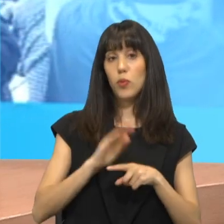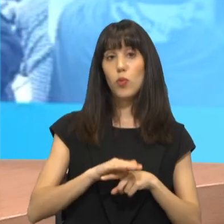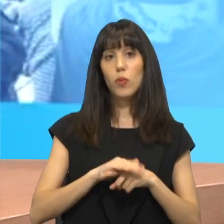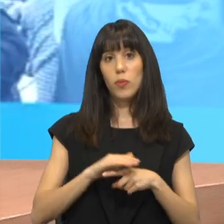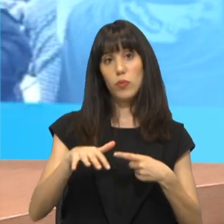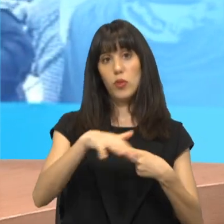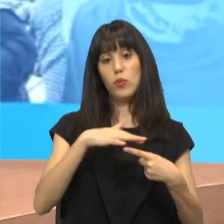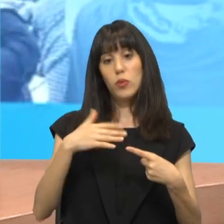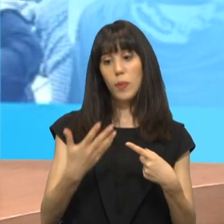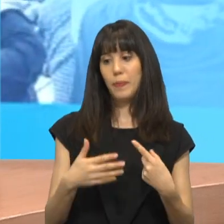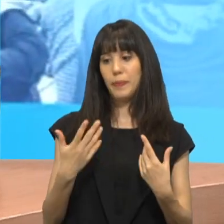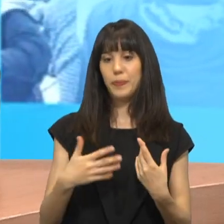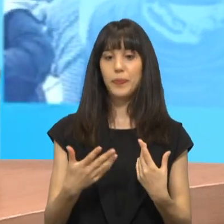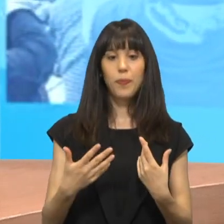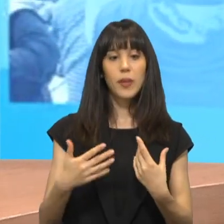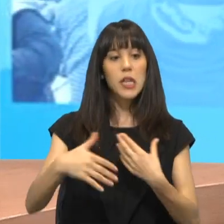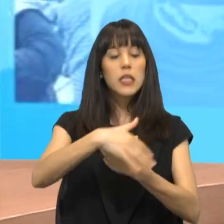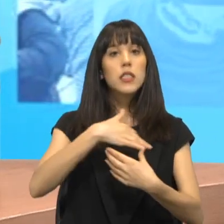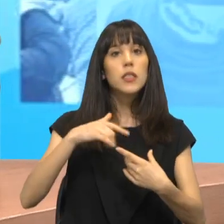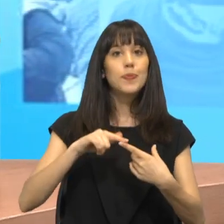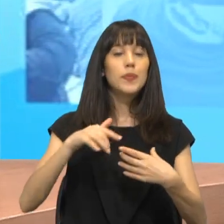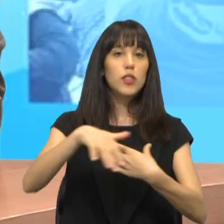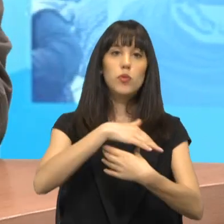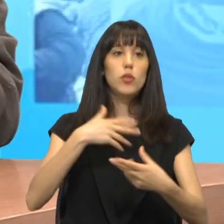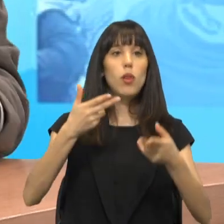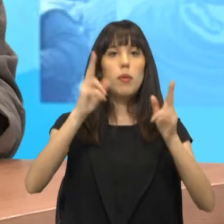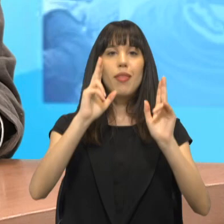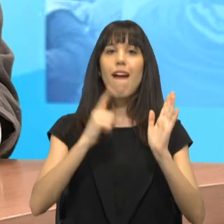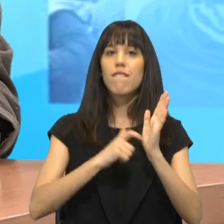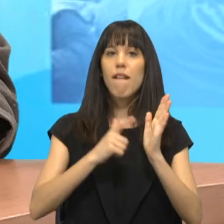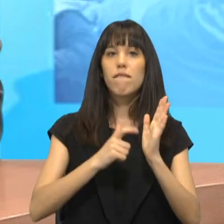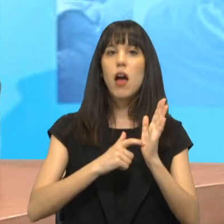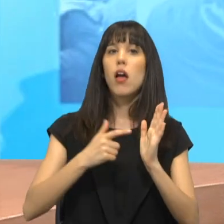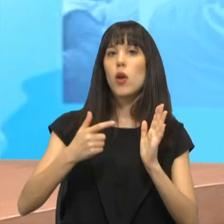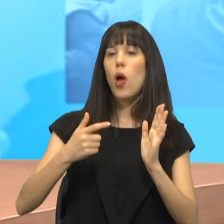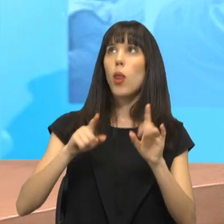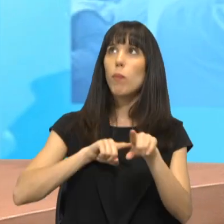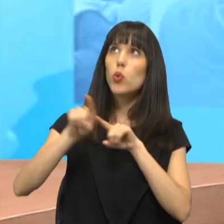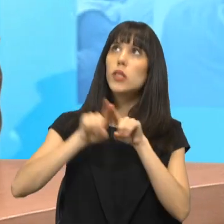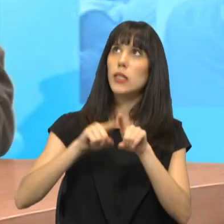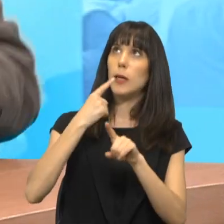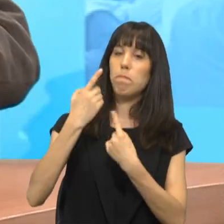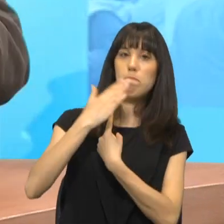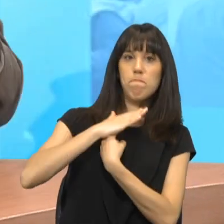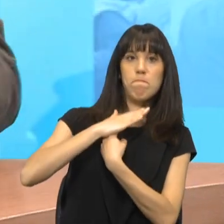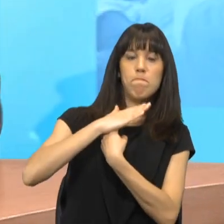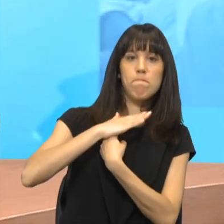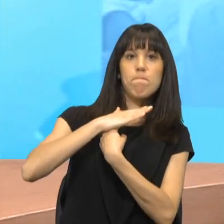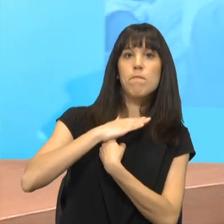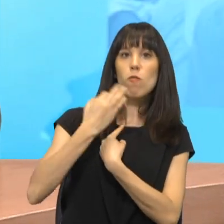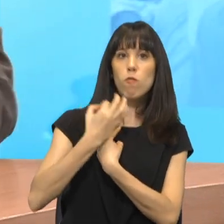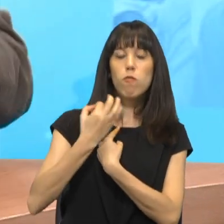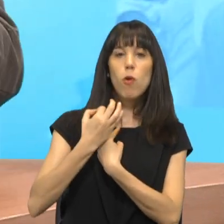de falta de liberdade e, portanto, de opressão política, com tudo o que